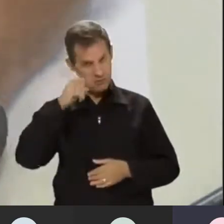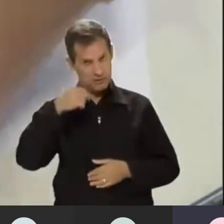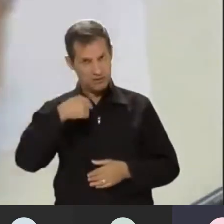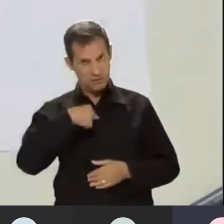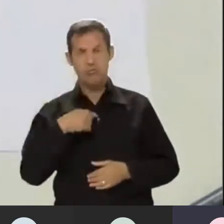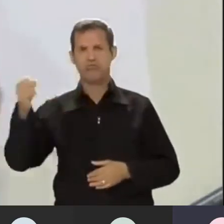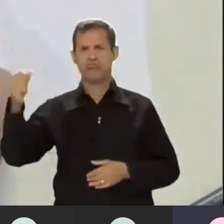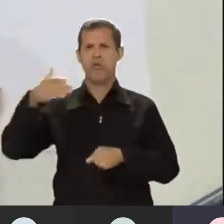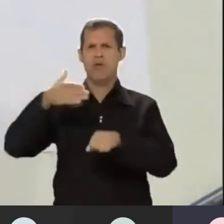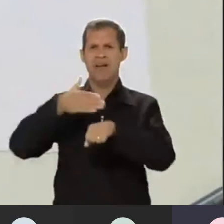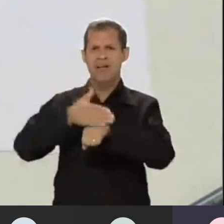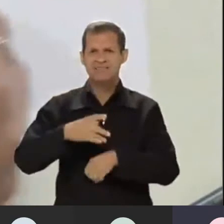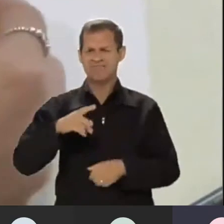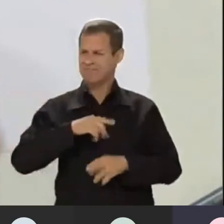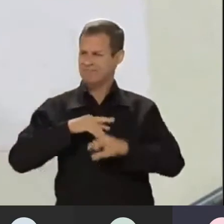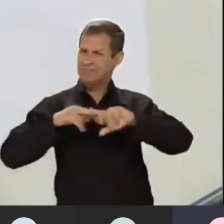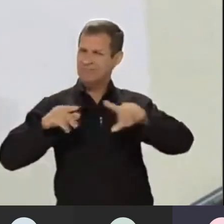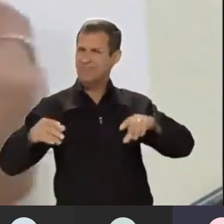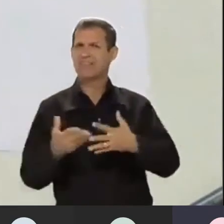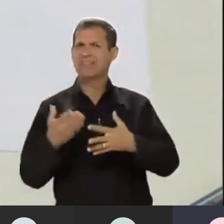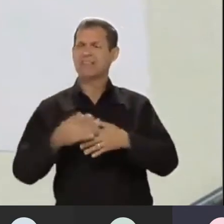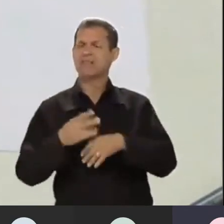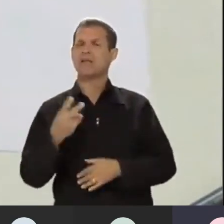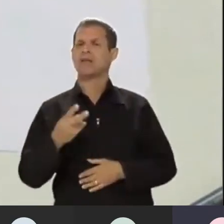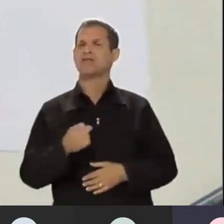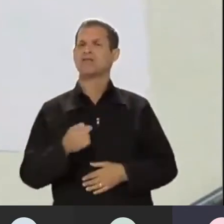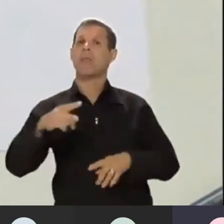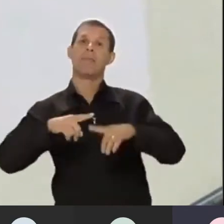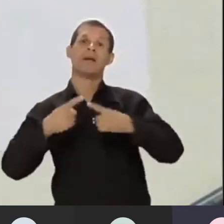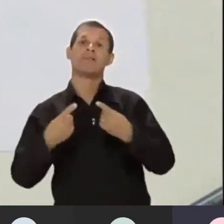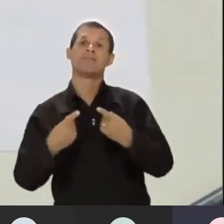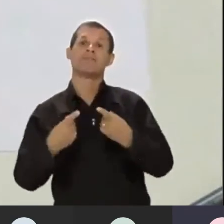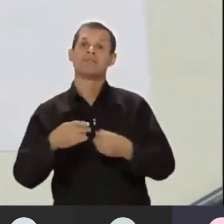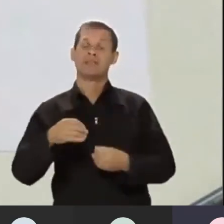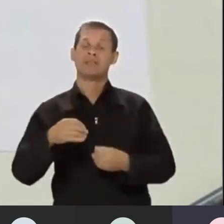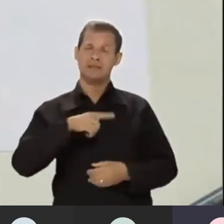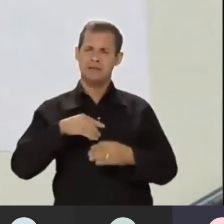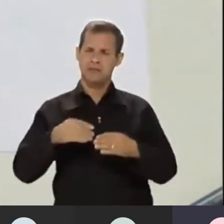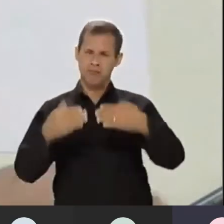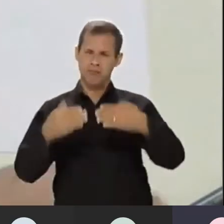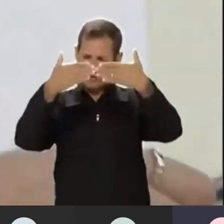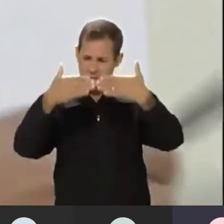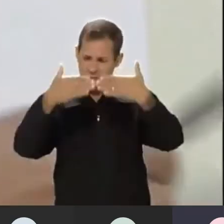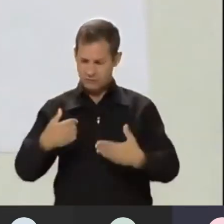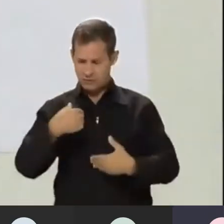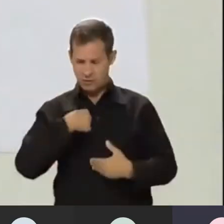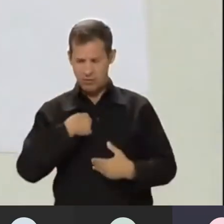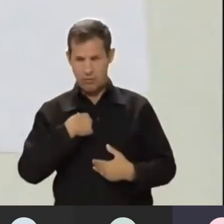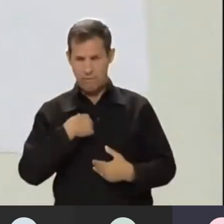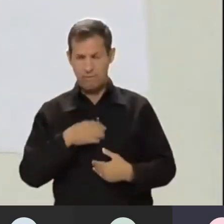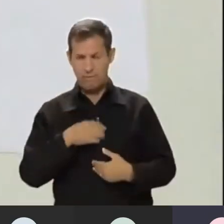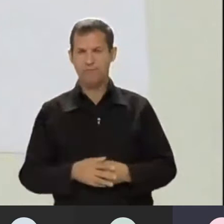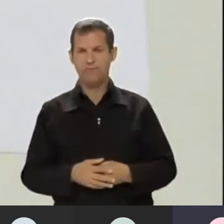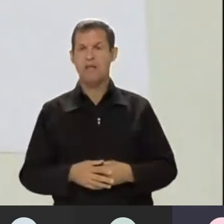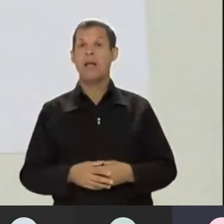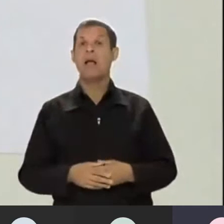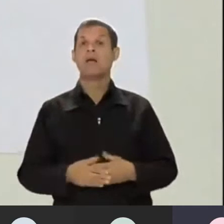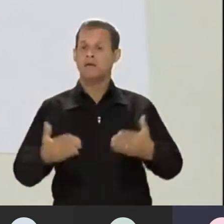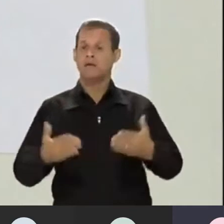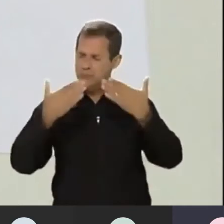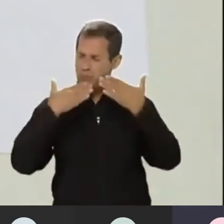consegui penetrar. Qual que é a maior diferença entre essas duas situações? É que tendo essa parede, eu vou aumentar a